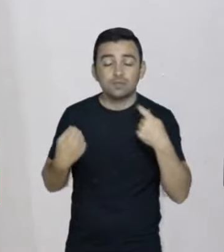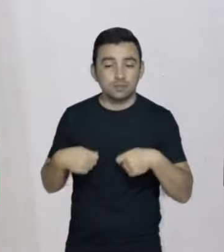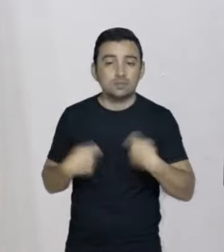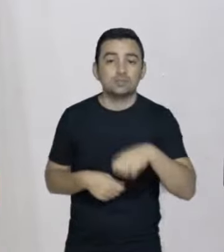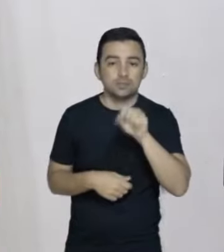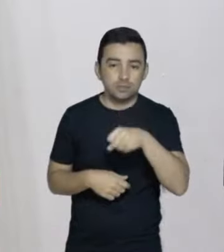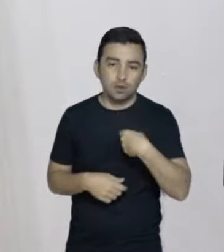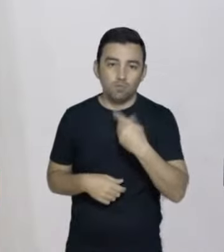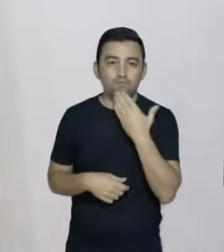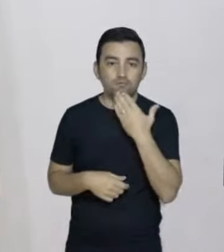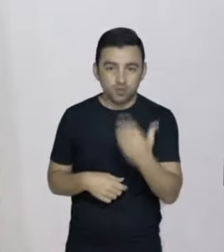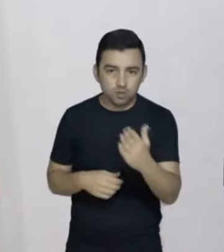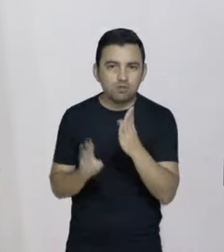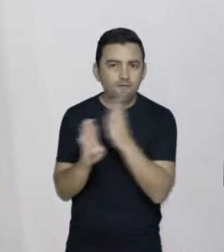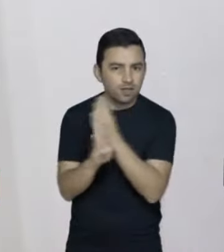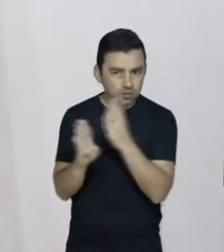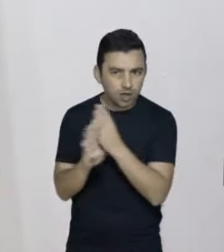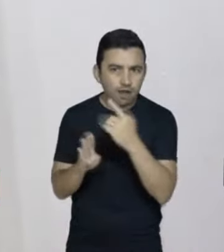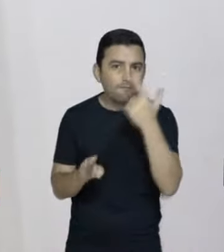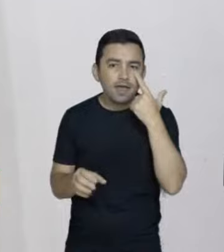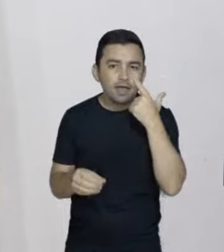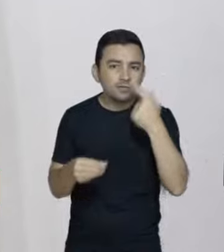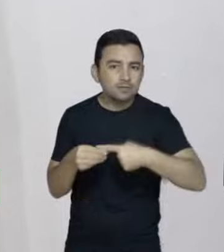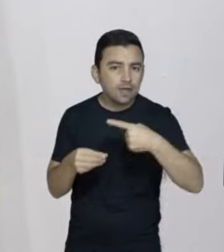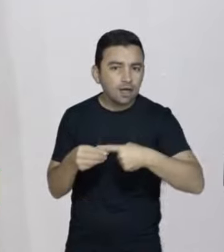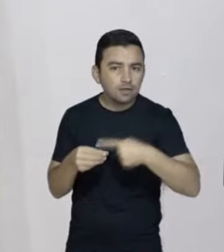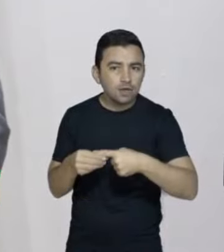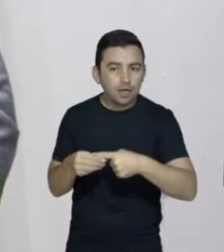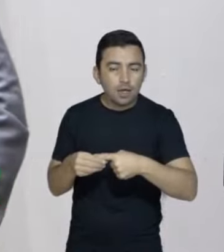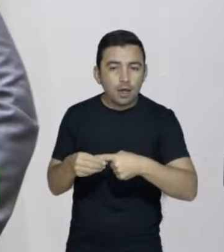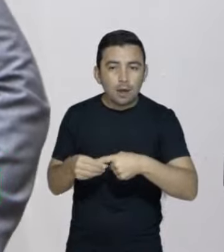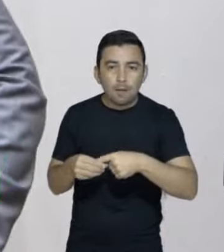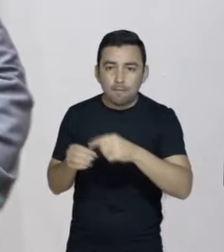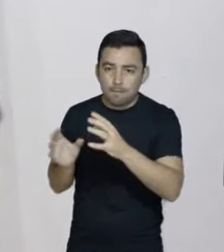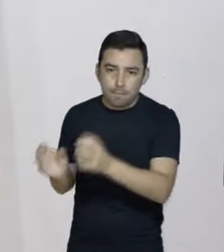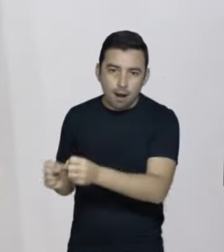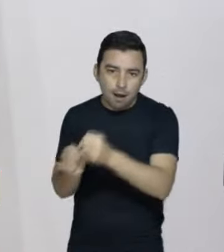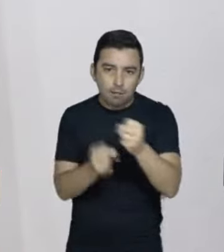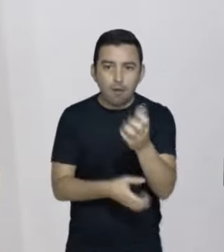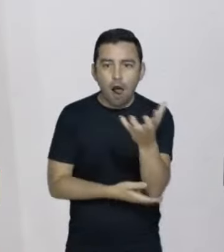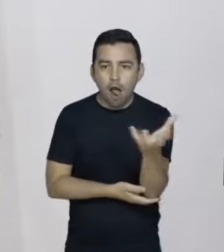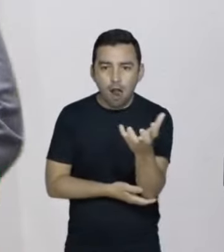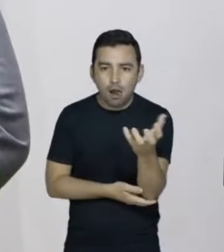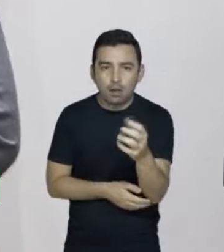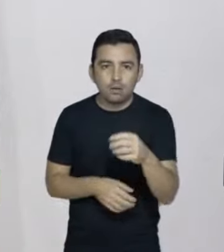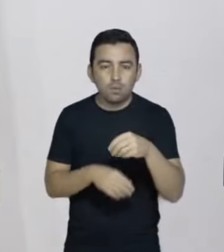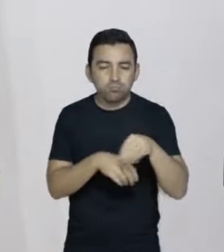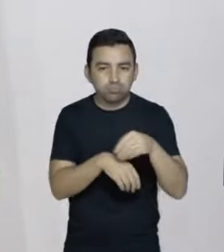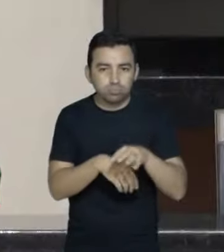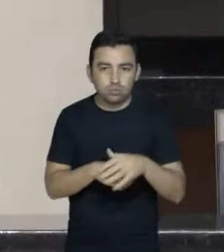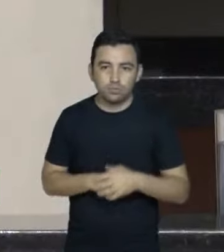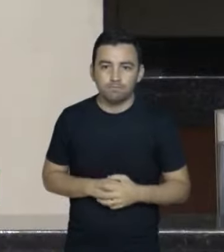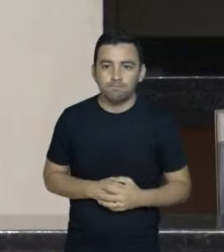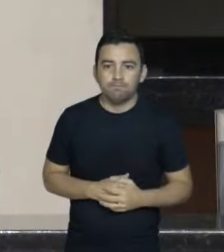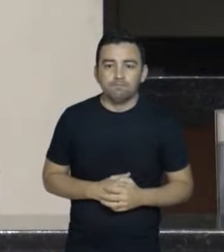fiz esse pedido, para se investigar se tem municípios exportando mendigos. Mas,